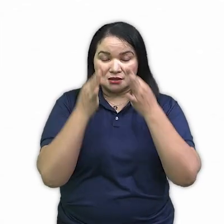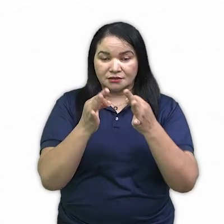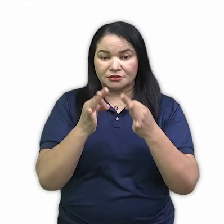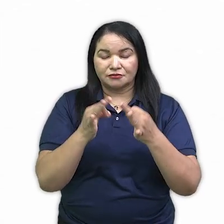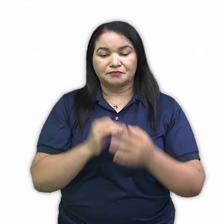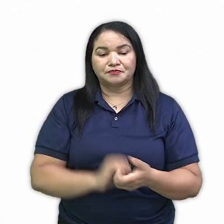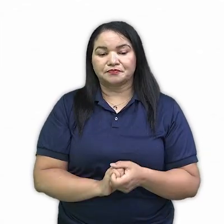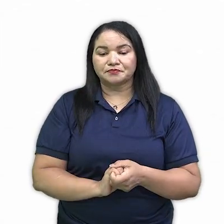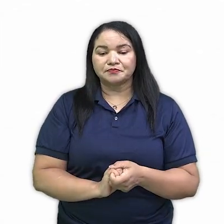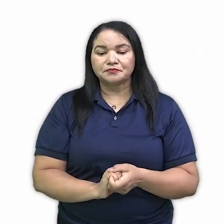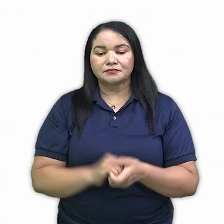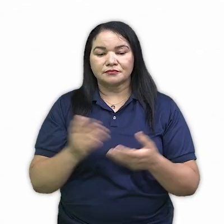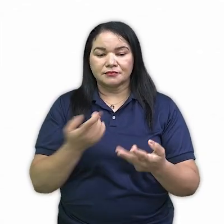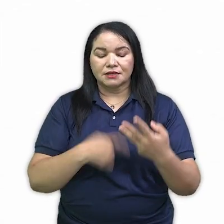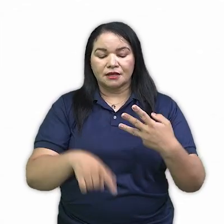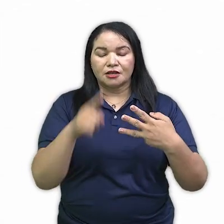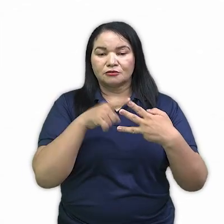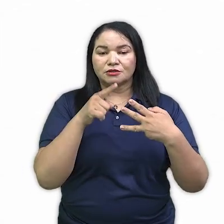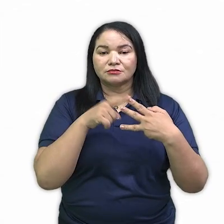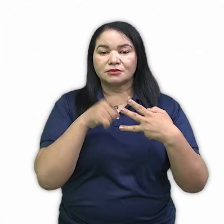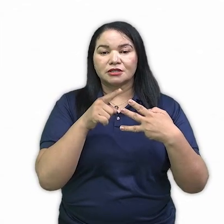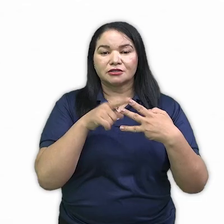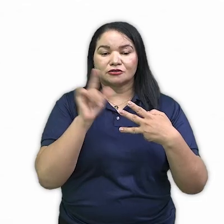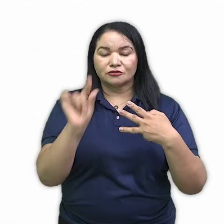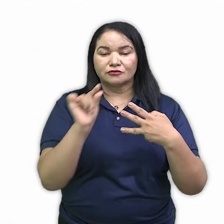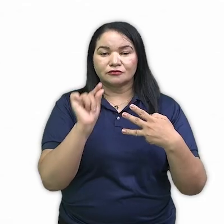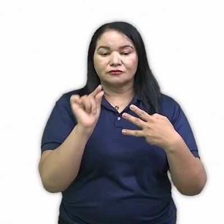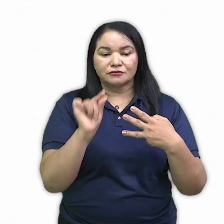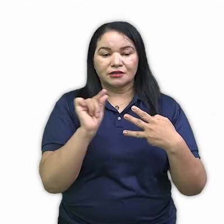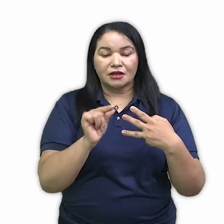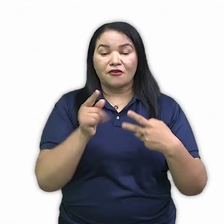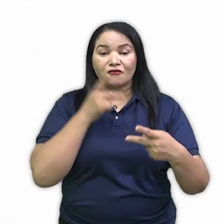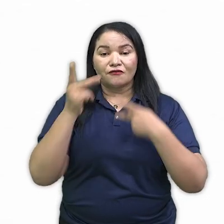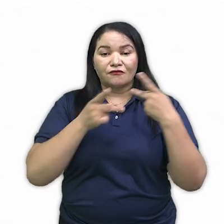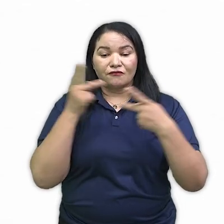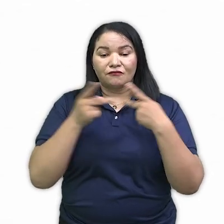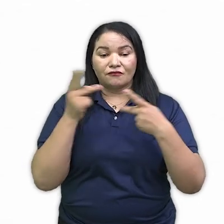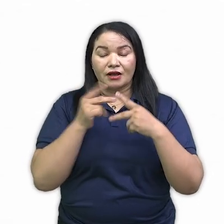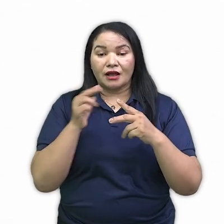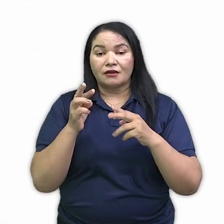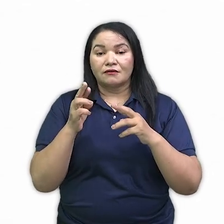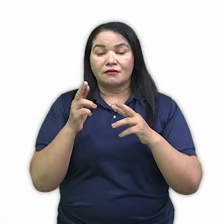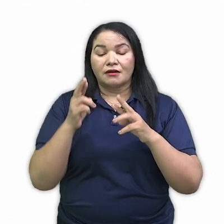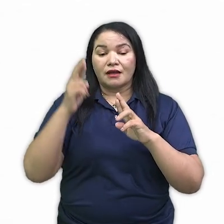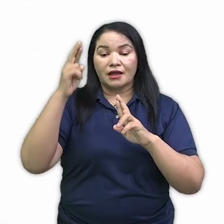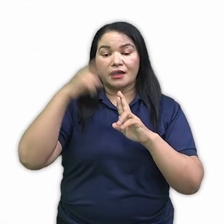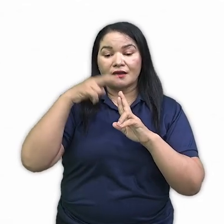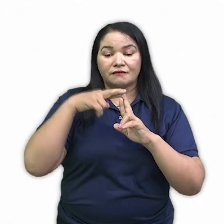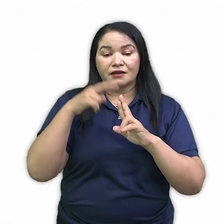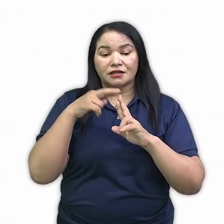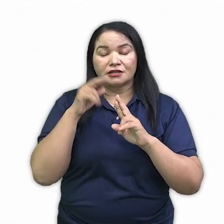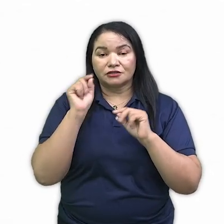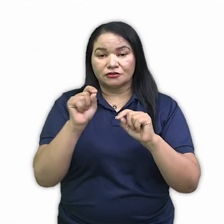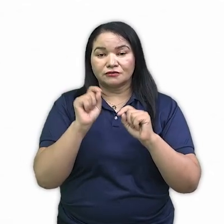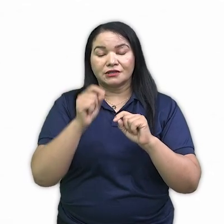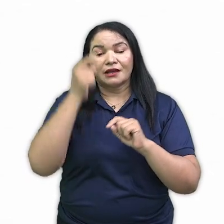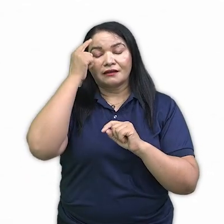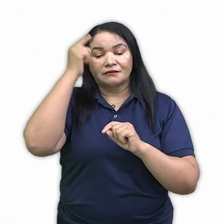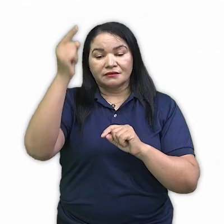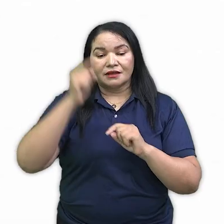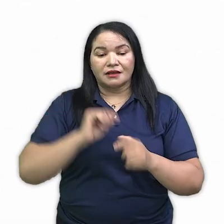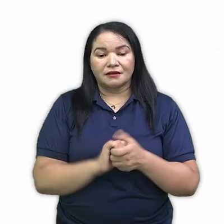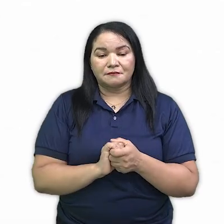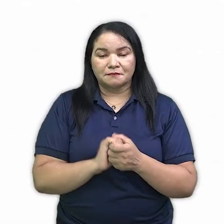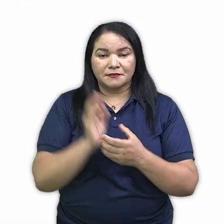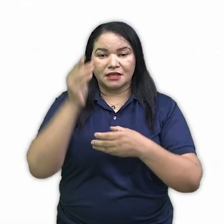interessantes. Prestem atenção, venham comigo. Vamos lá. O primeiro ponto é o seguinte, que eles falam com relação a